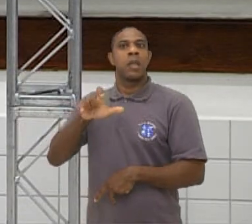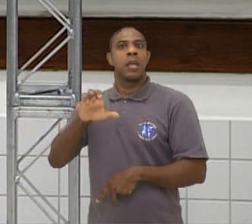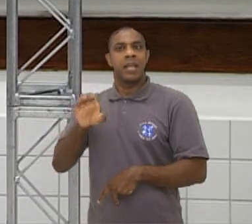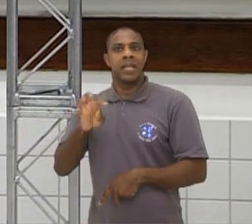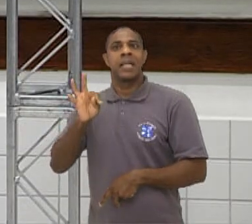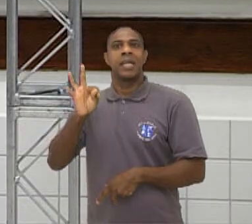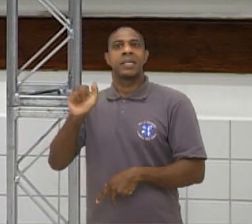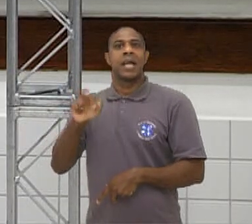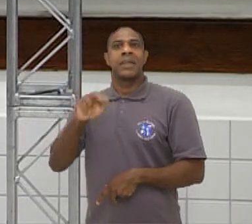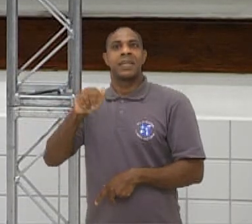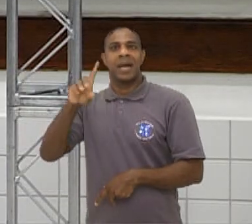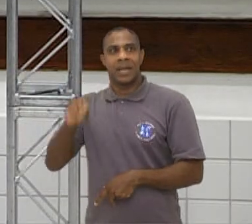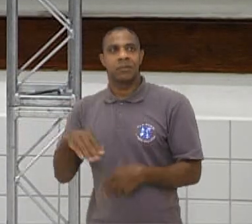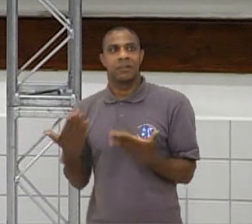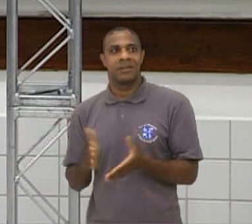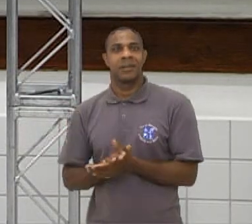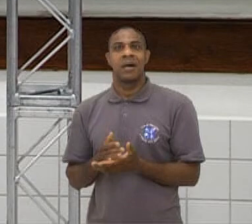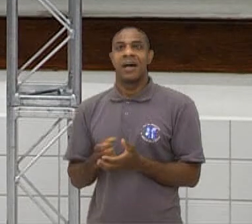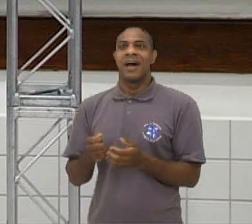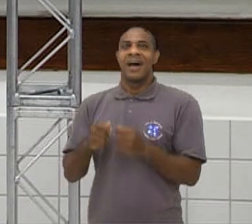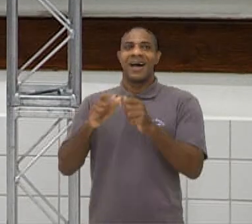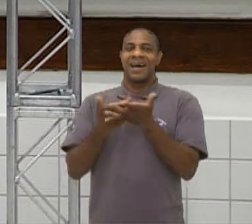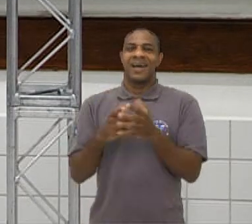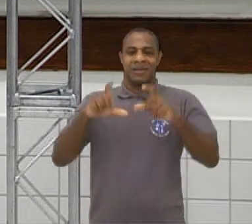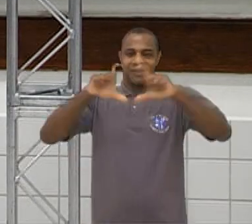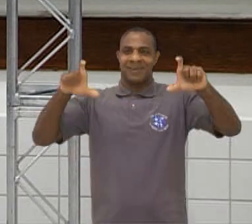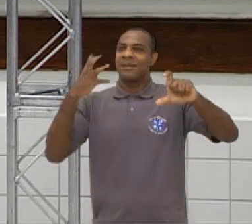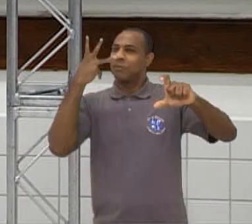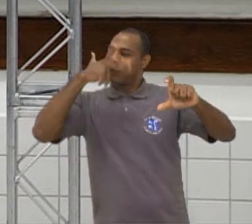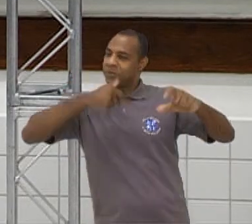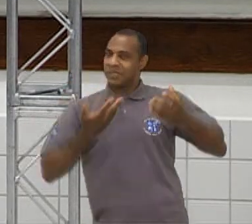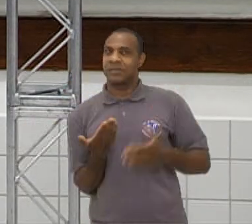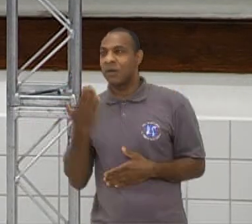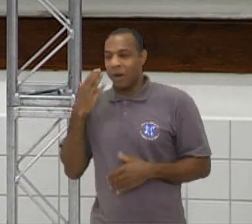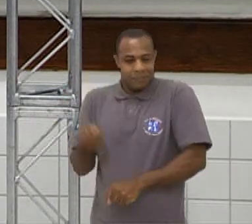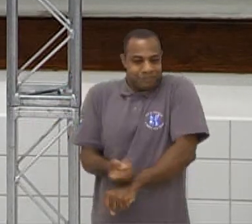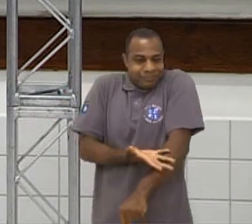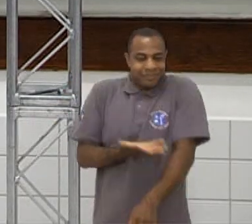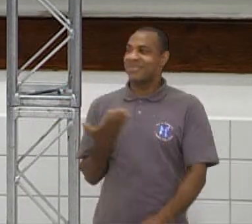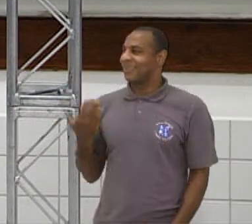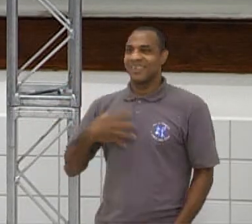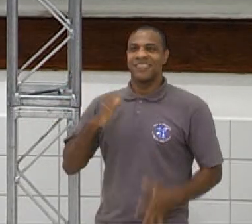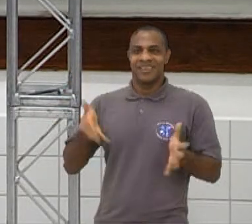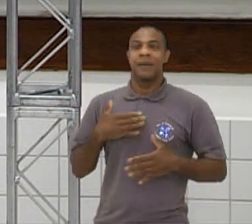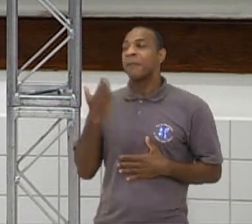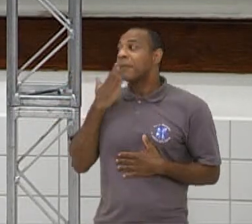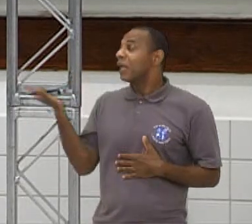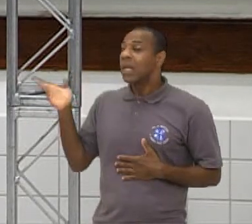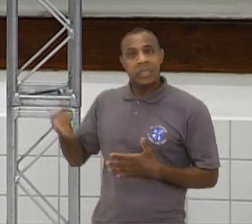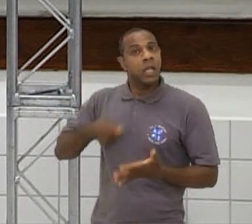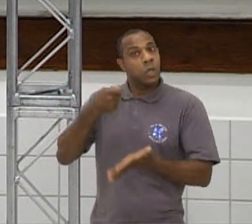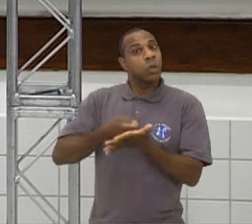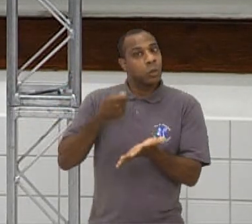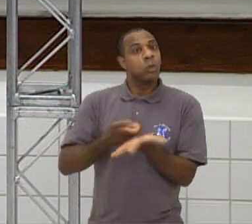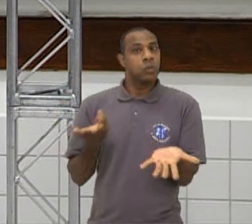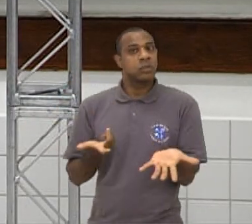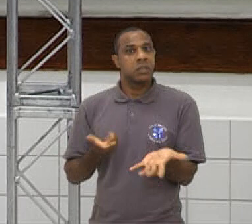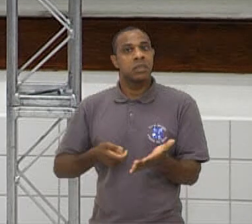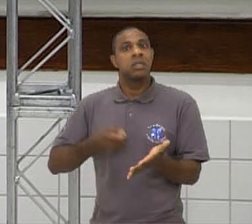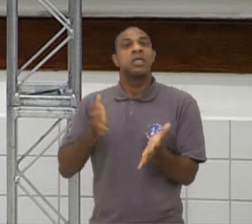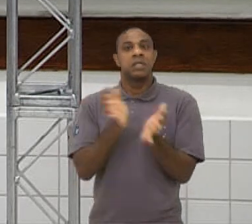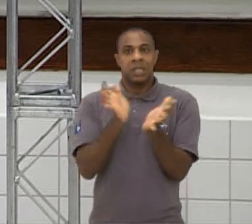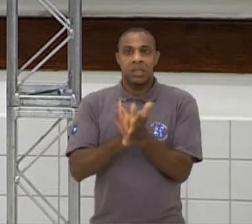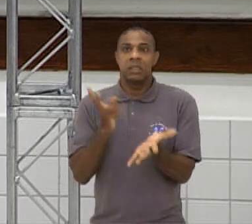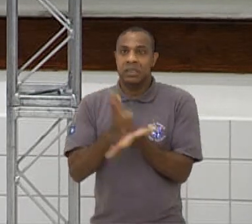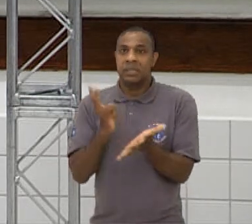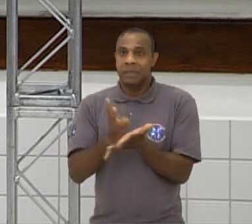emocionou, até arrepiei aqui. Olha só, do que o Marx está falando? Que esse conflito de classes sempre existiu. Né? O patrício e o plebeu,